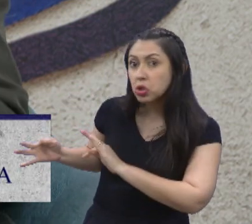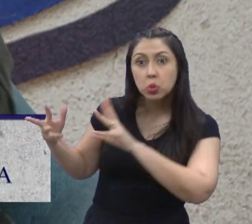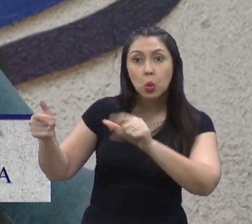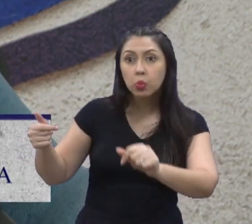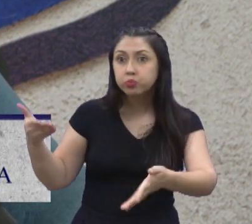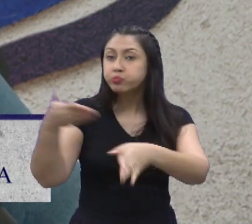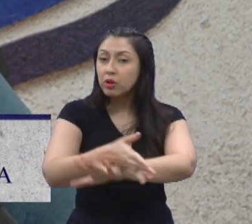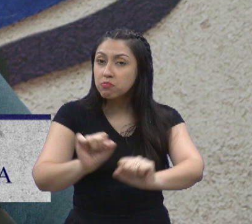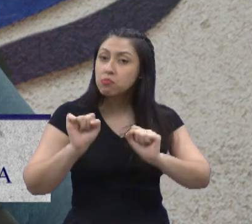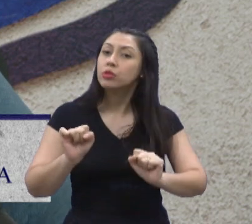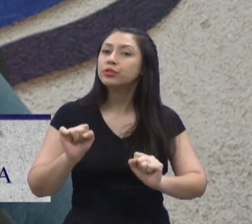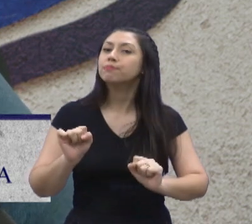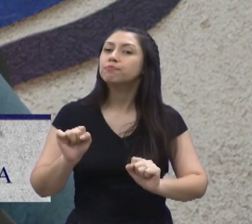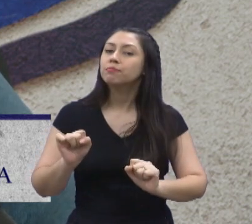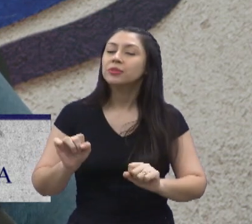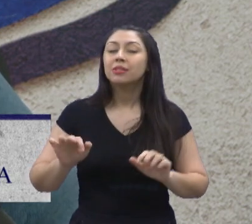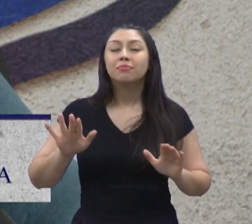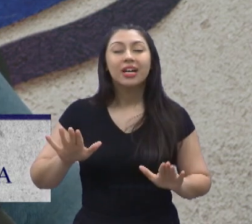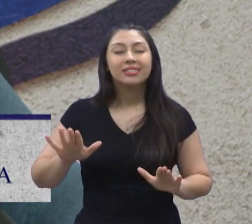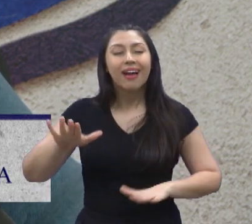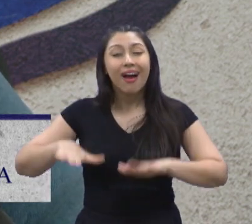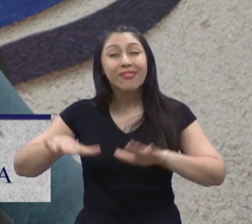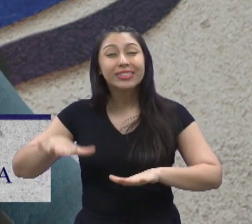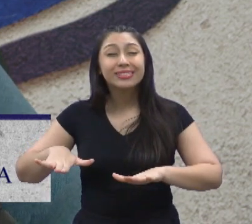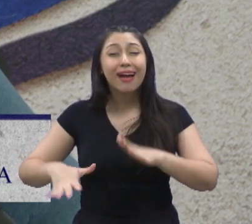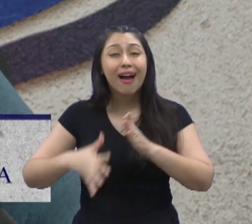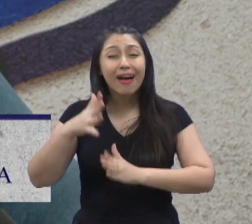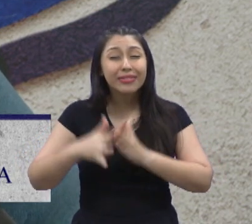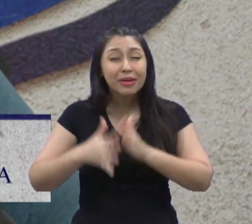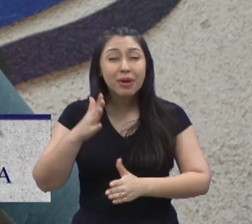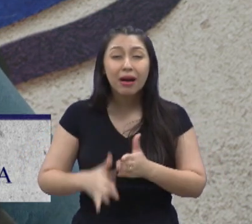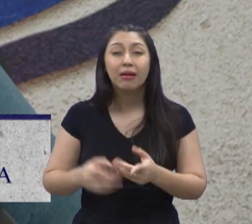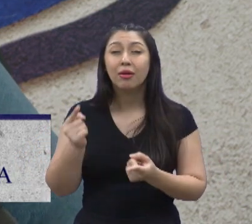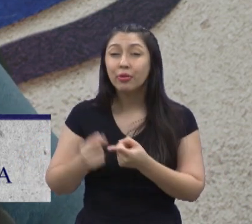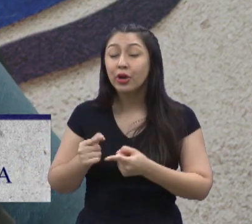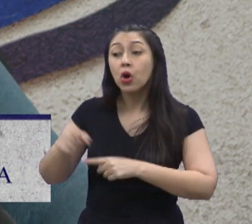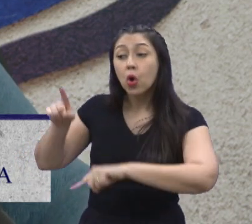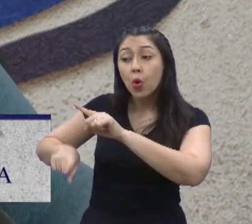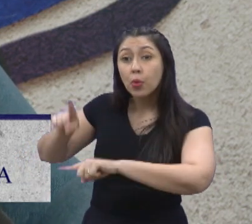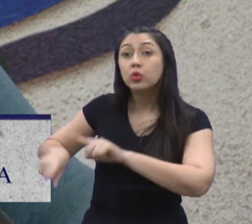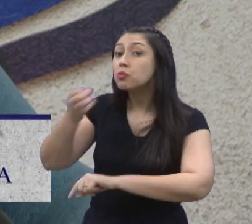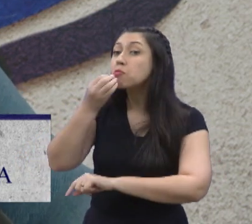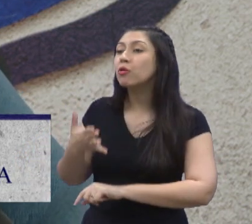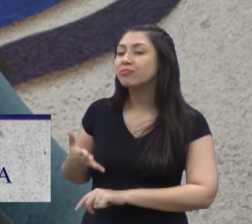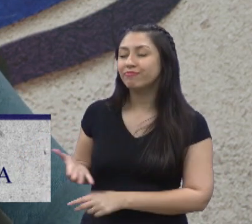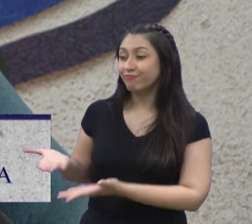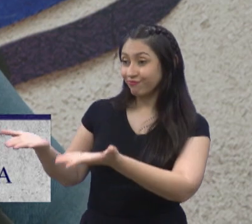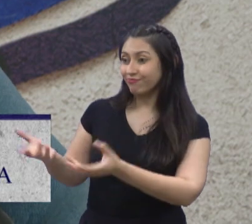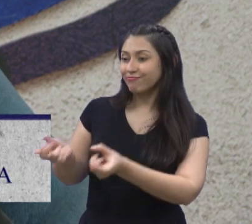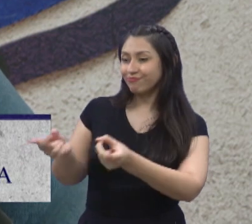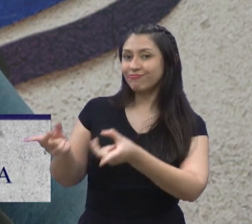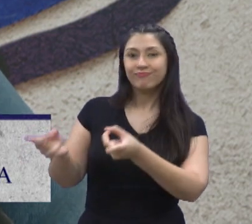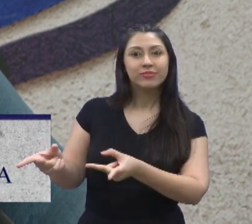bom, algumas vezes acaba sendo desvalorizado, do tipo, eu tenho um bom produto, então vende aí, né?